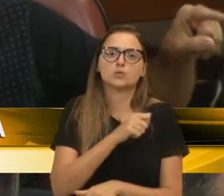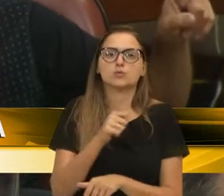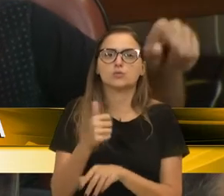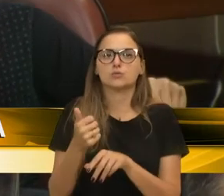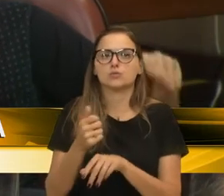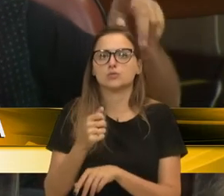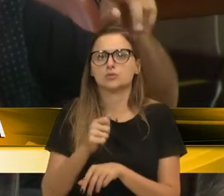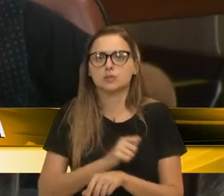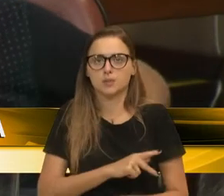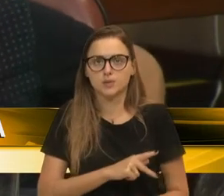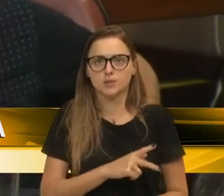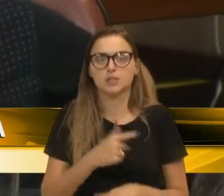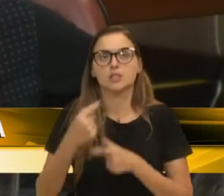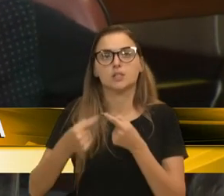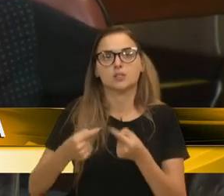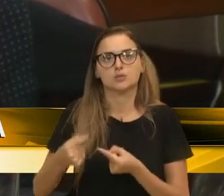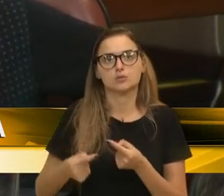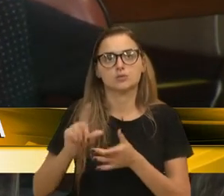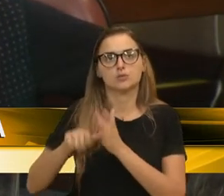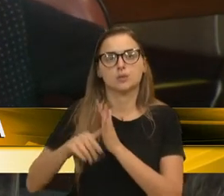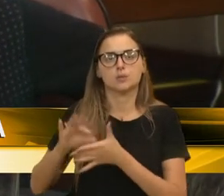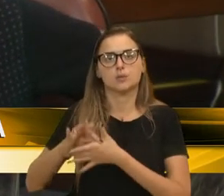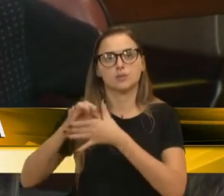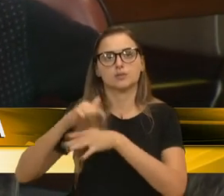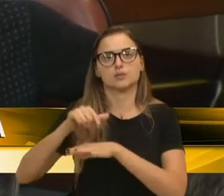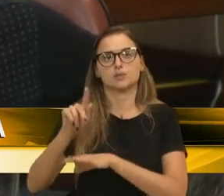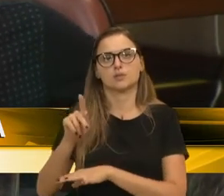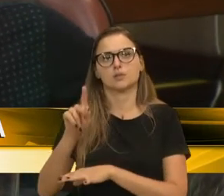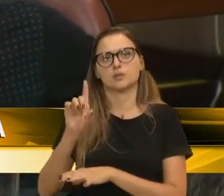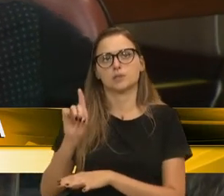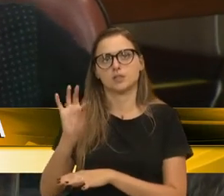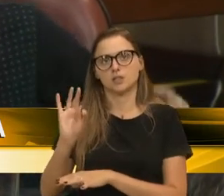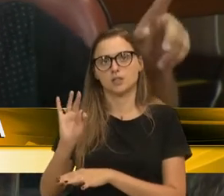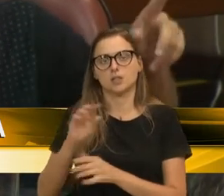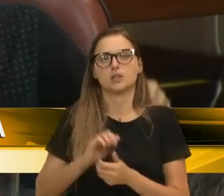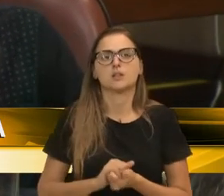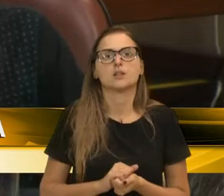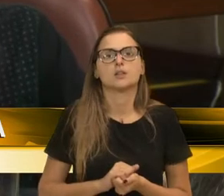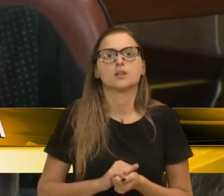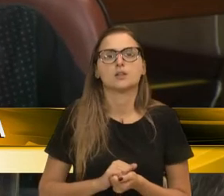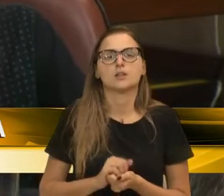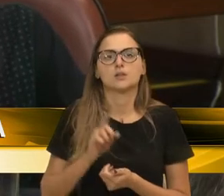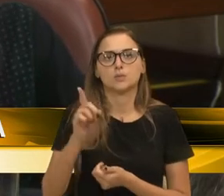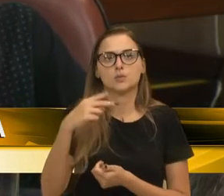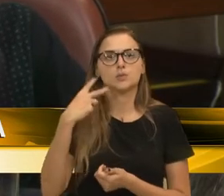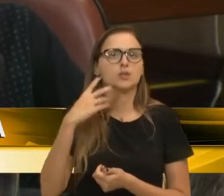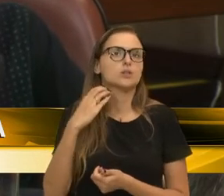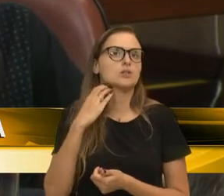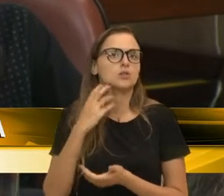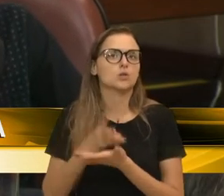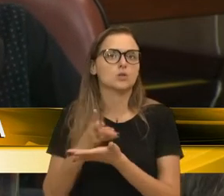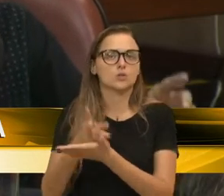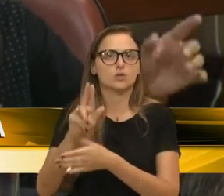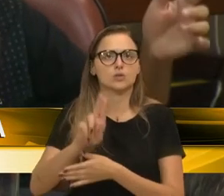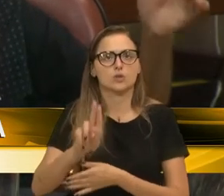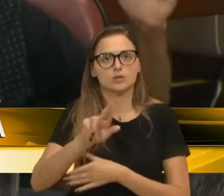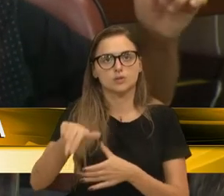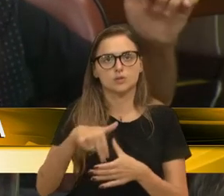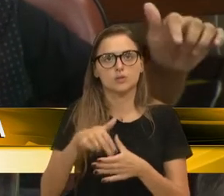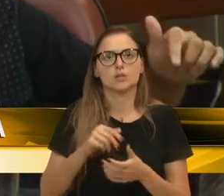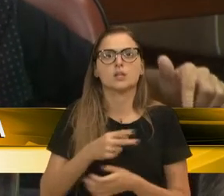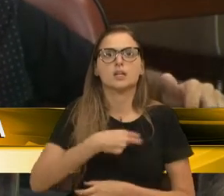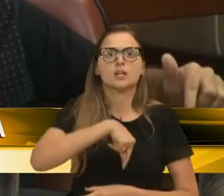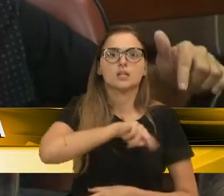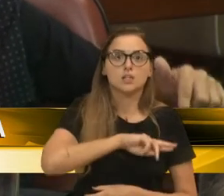discutindo na sequência uma declaração de líder da bancada do PDT, presidente, para o vereador Ricardo Dani Luz continuar da tribuna. E